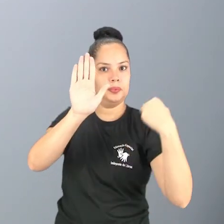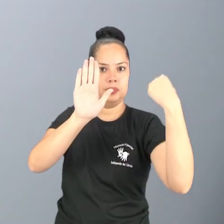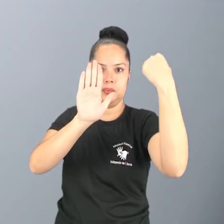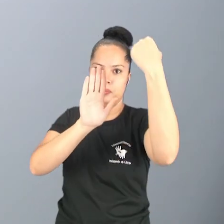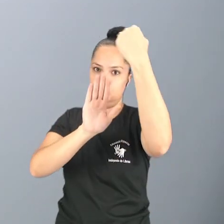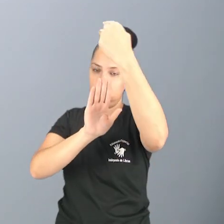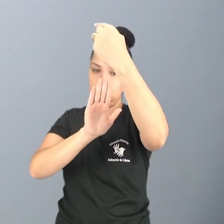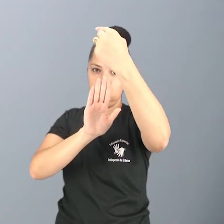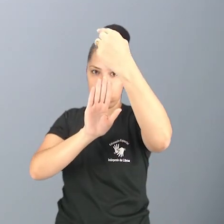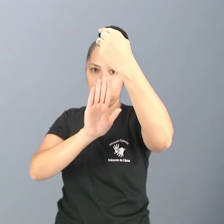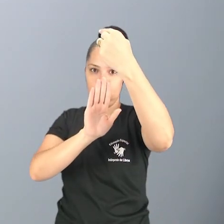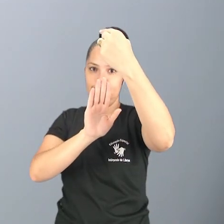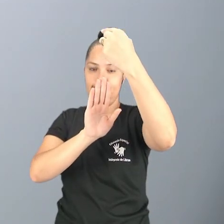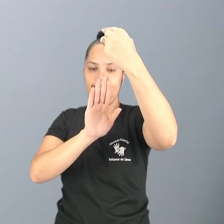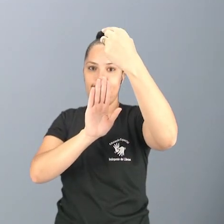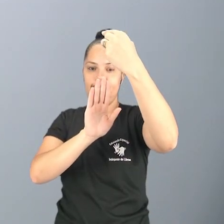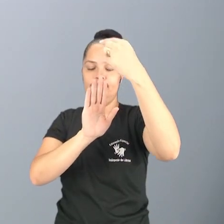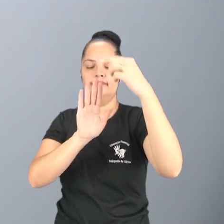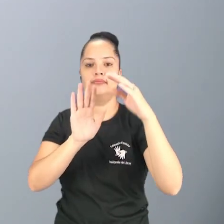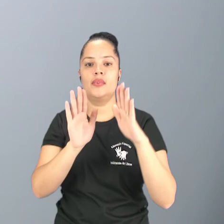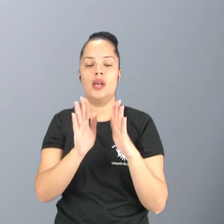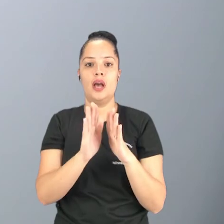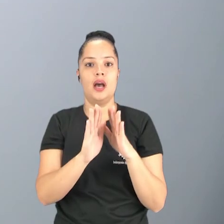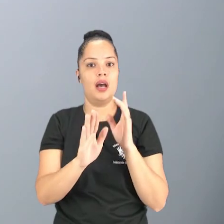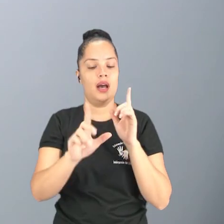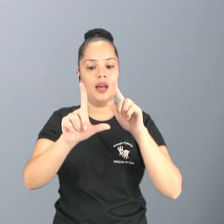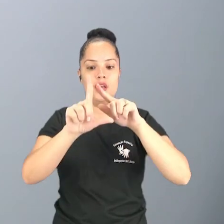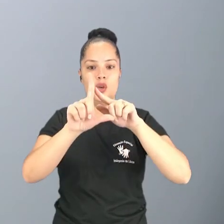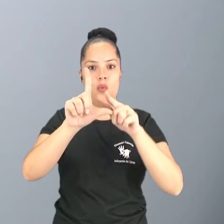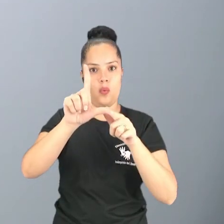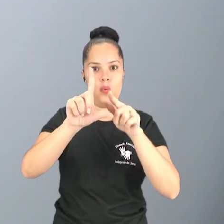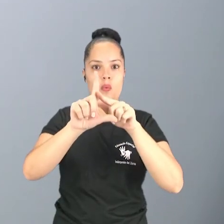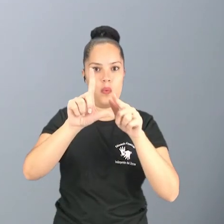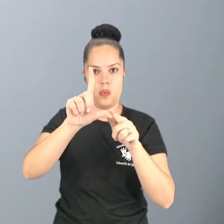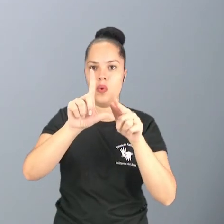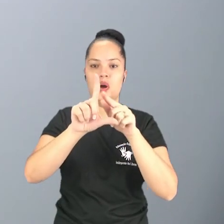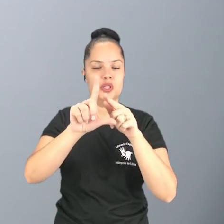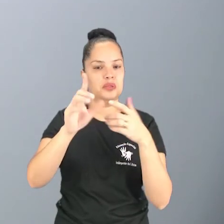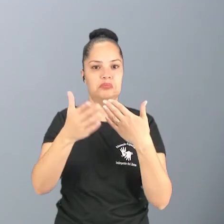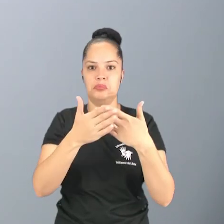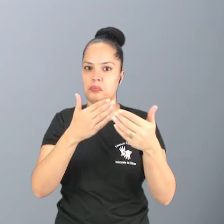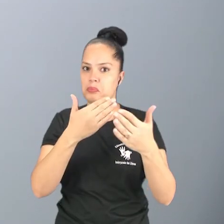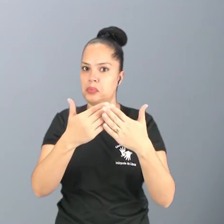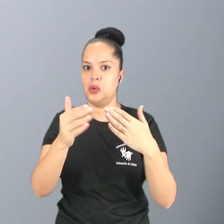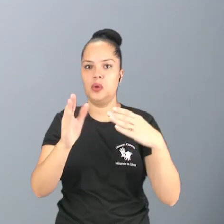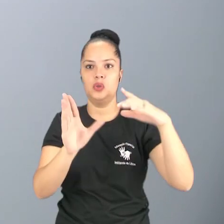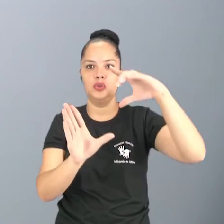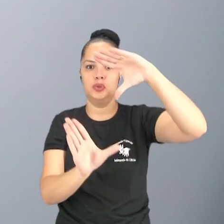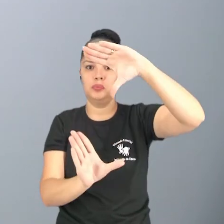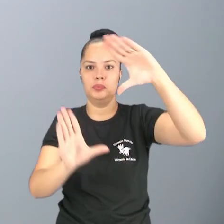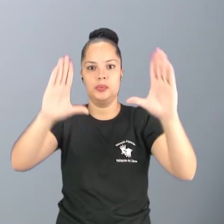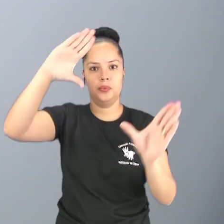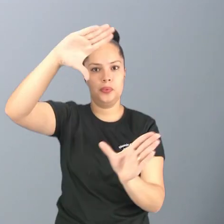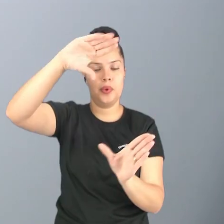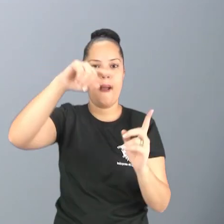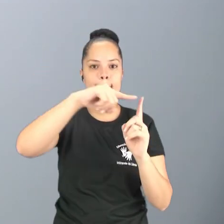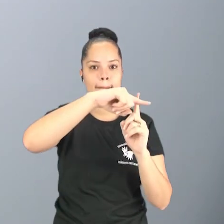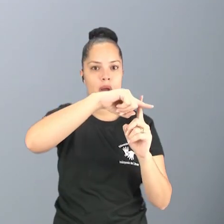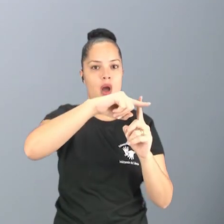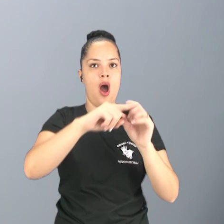ângulo pré-definido, e essa figura aparece girando, né, de forma positiva ou